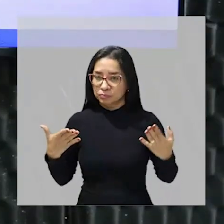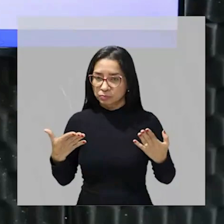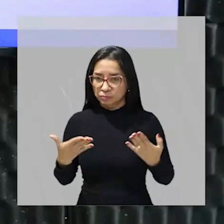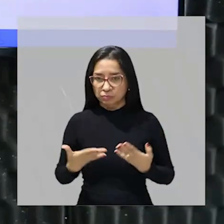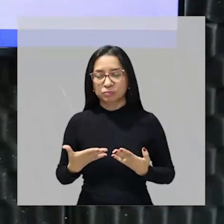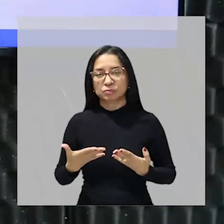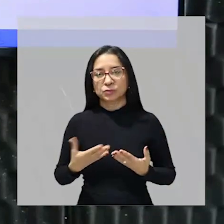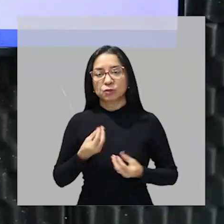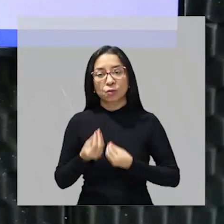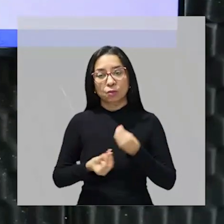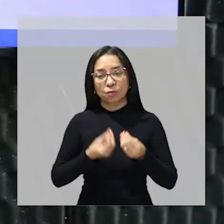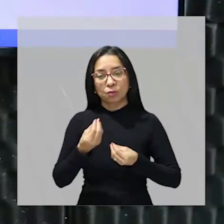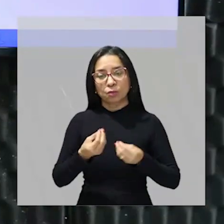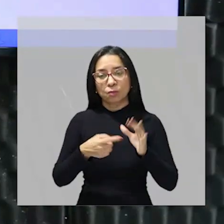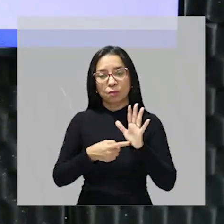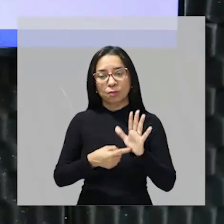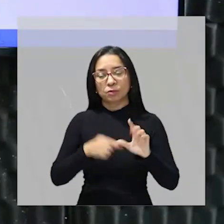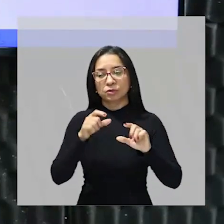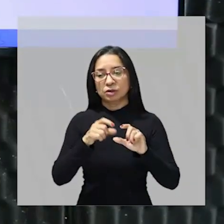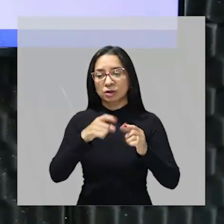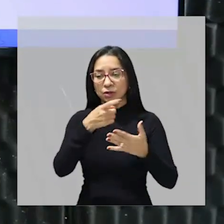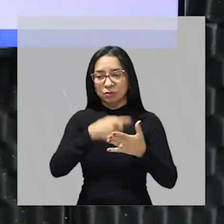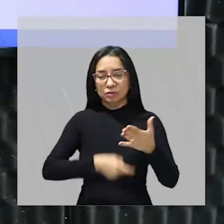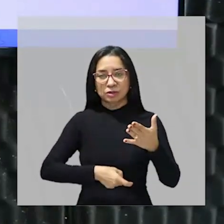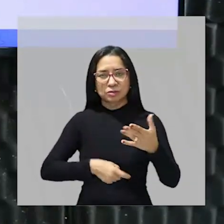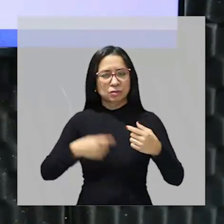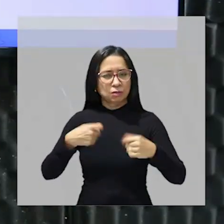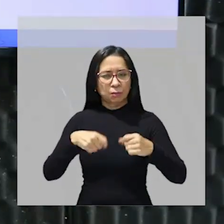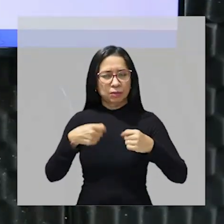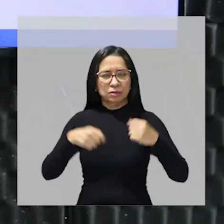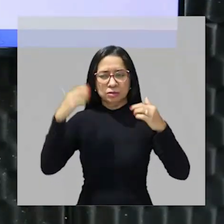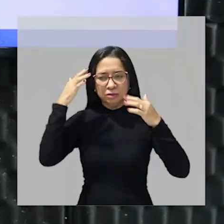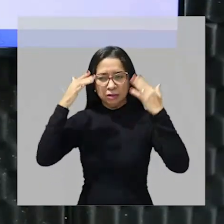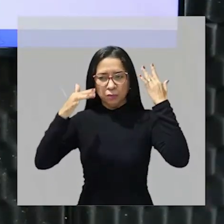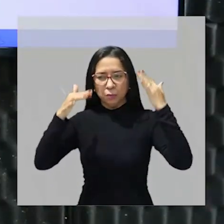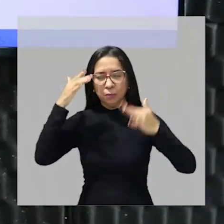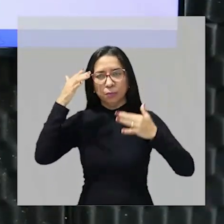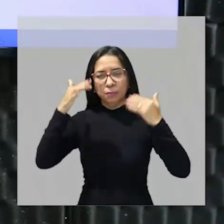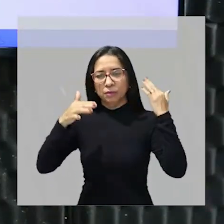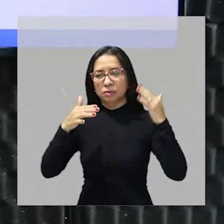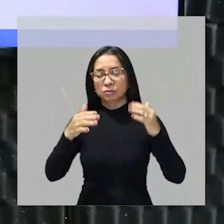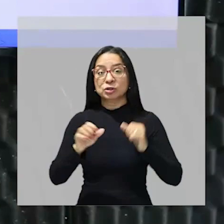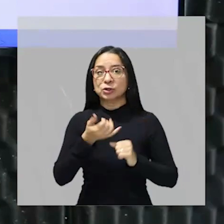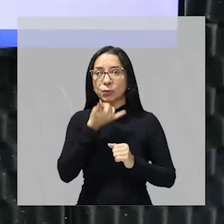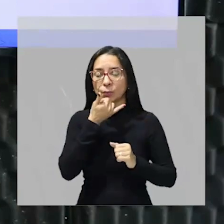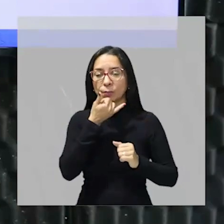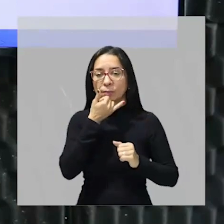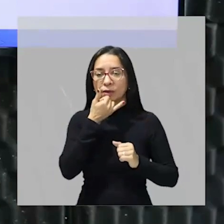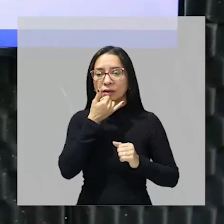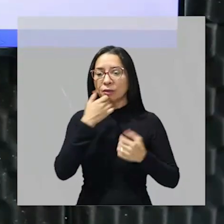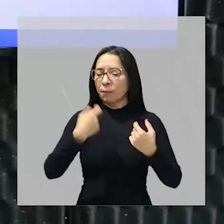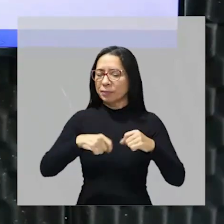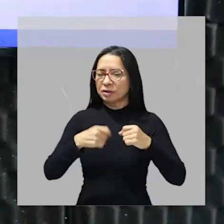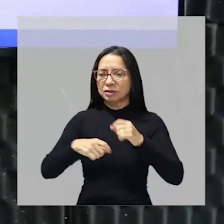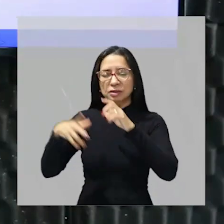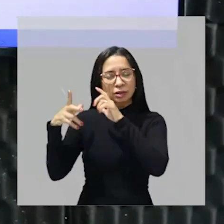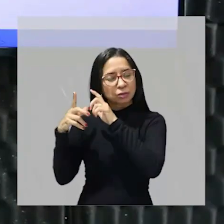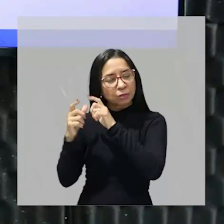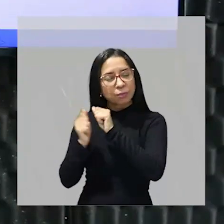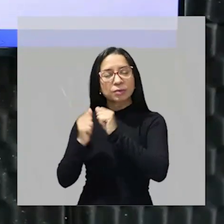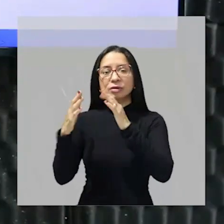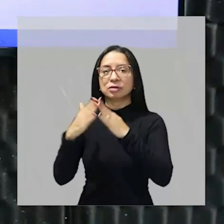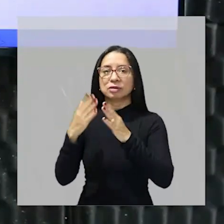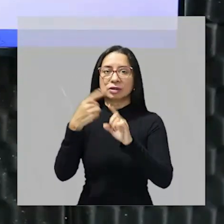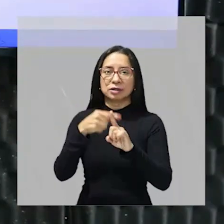como ele coloca aqui, hoje em dia, não é necessário nós dormirmos em um templo, né? Mas nós precisamos